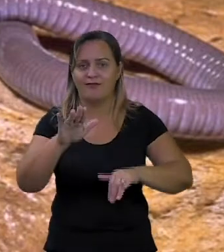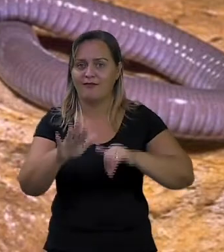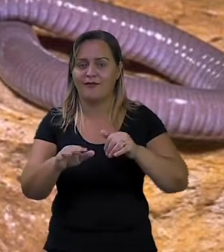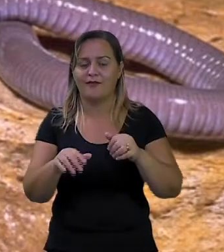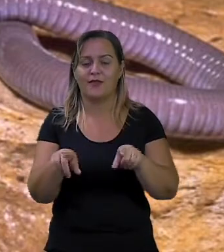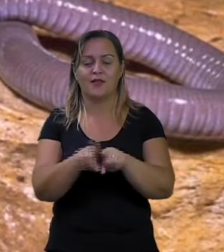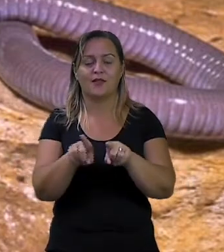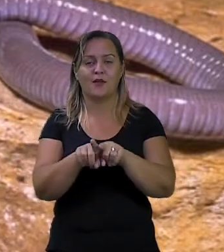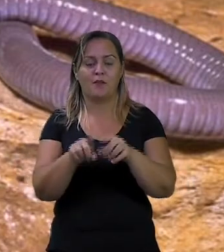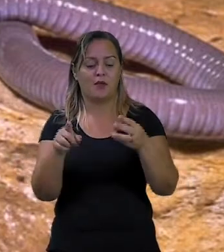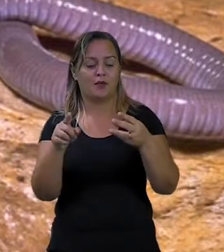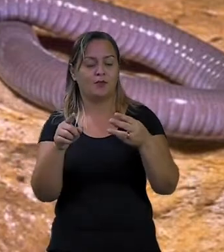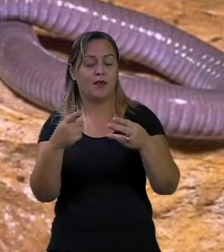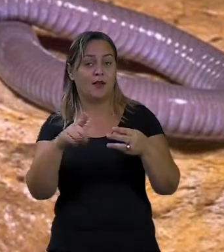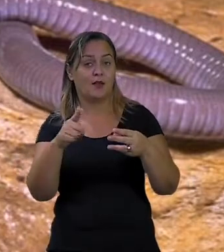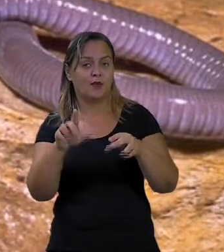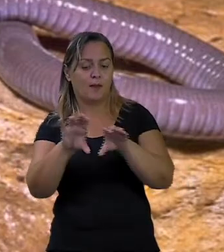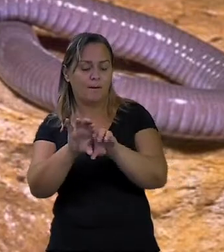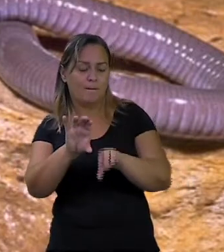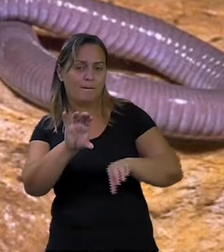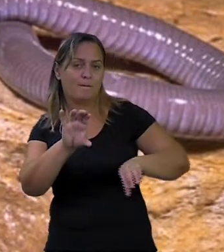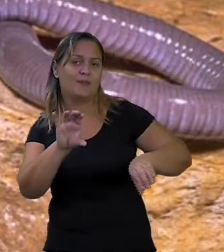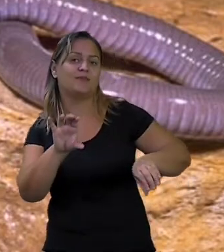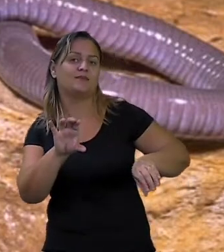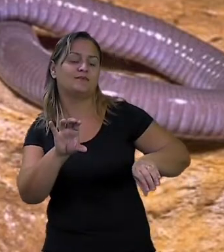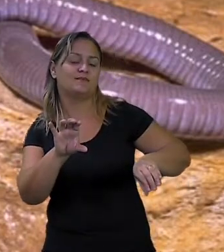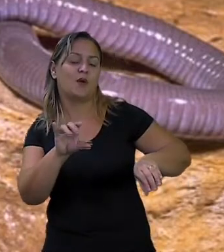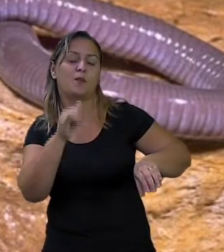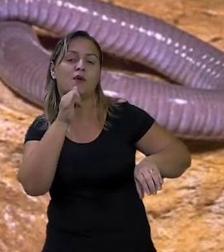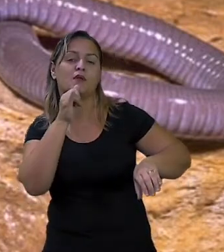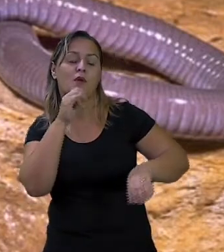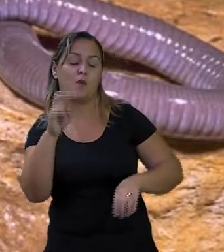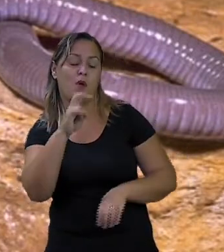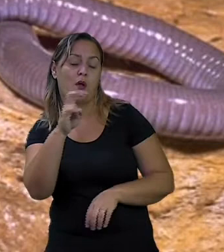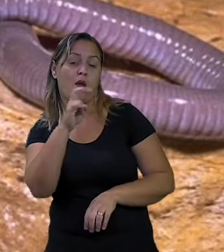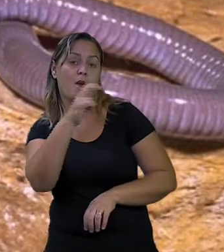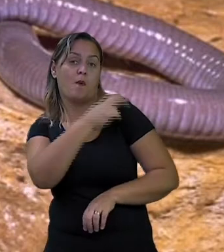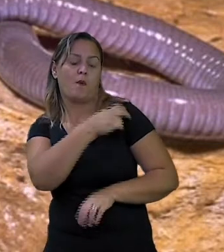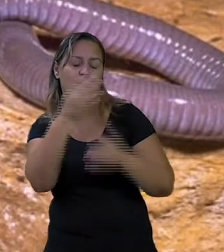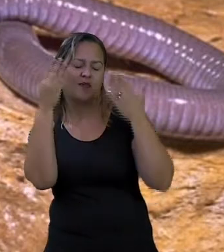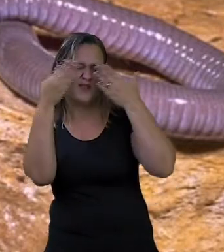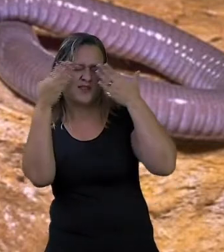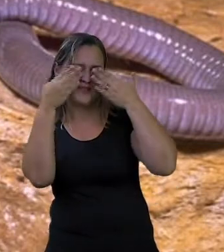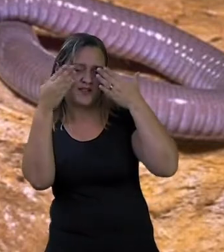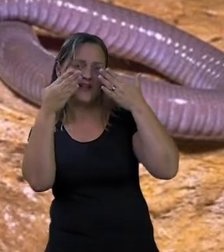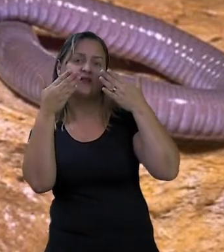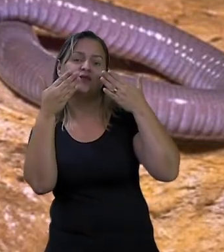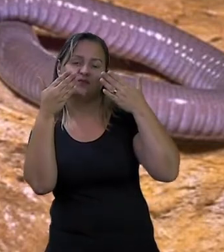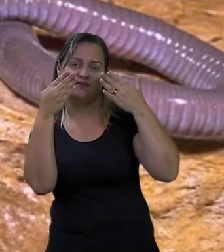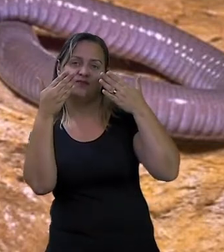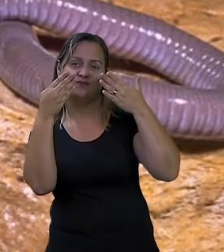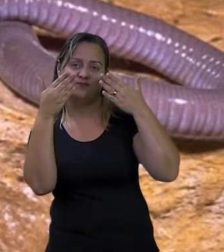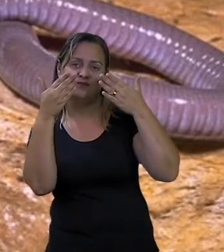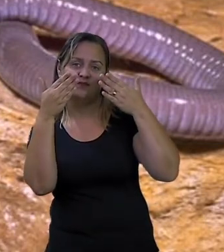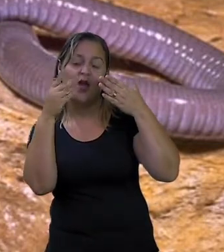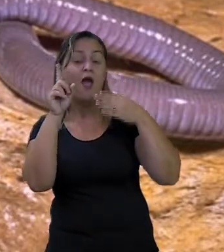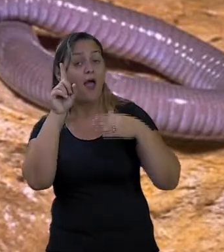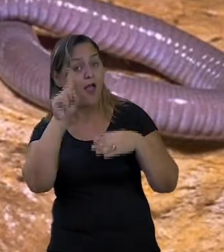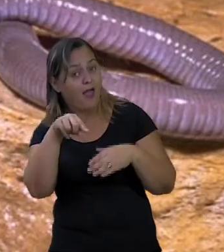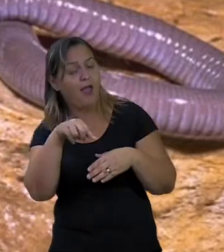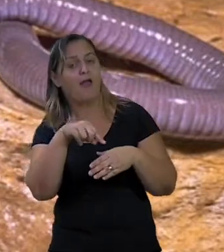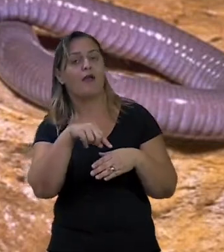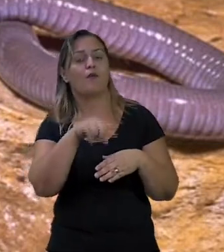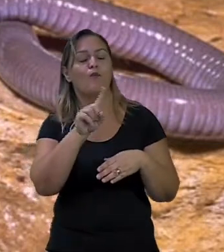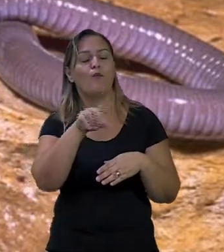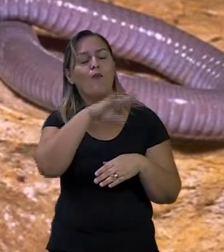nós temos como representantes a cobra cega, ou a Cecília, como ela é chamada. De um modo geral, os sapos,